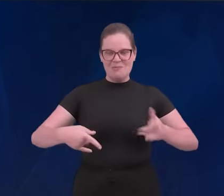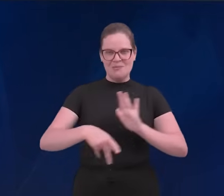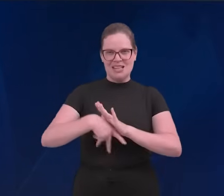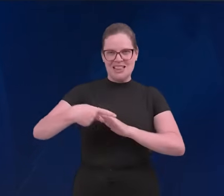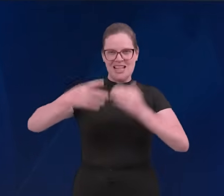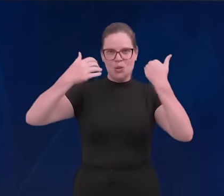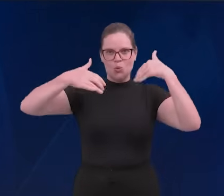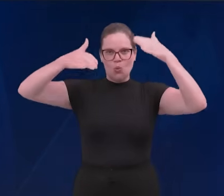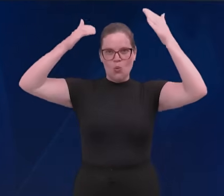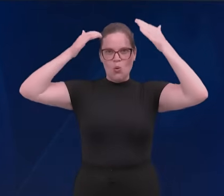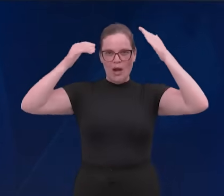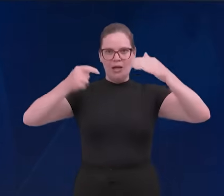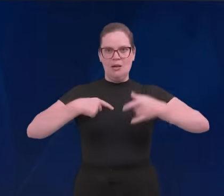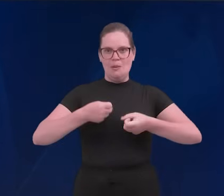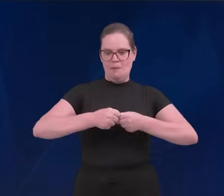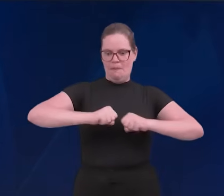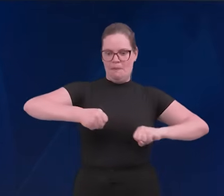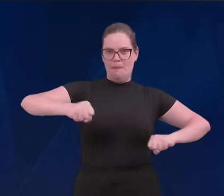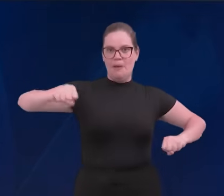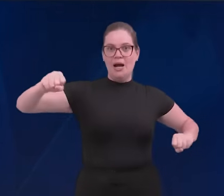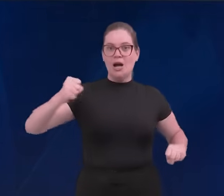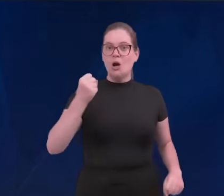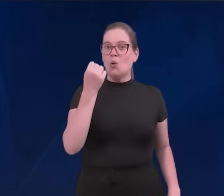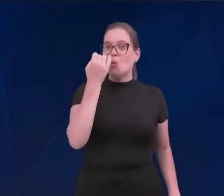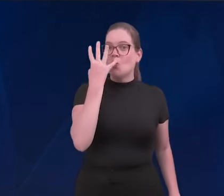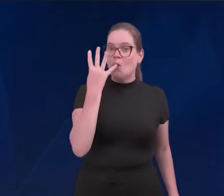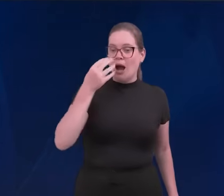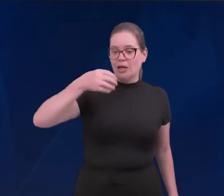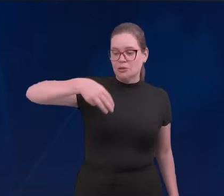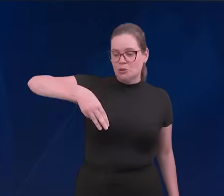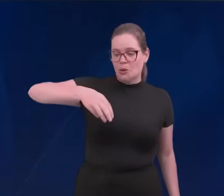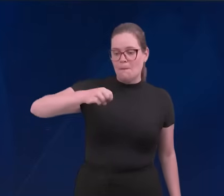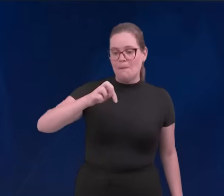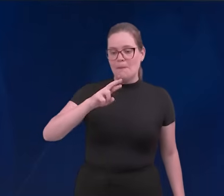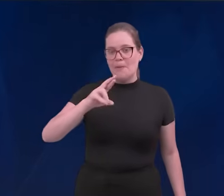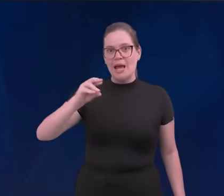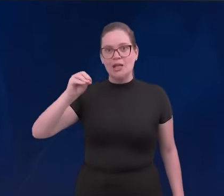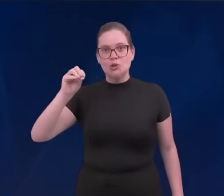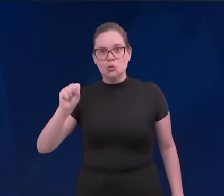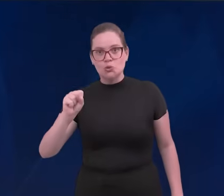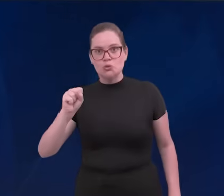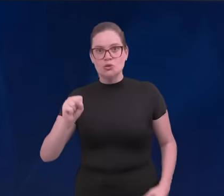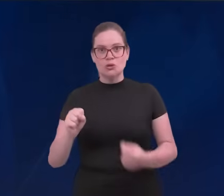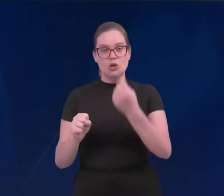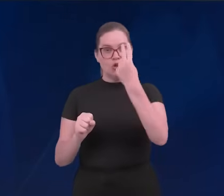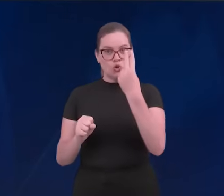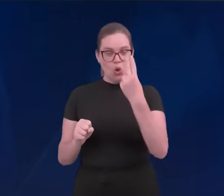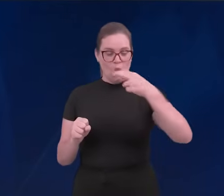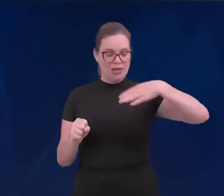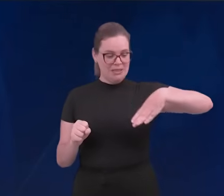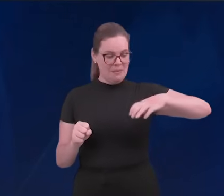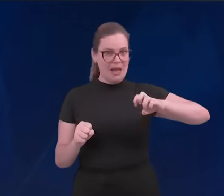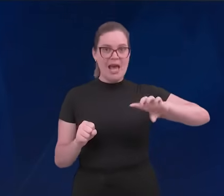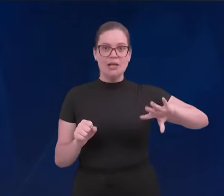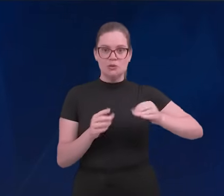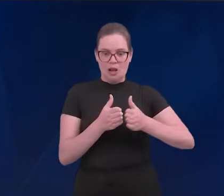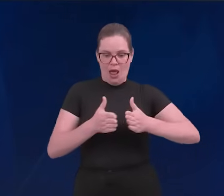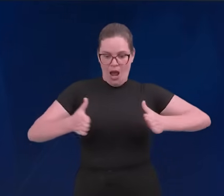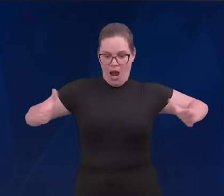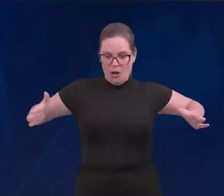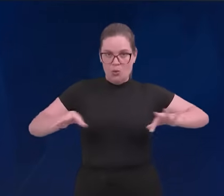rei, era uma cama de 4 metros de comprimento, 4 de comprimento por 2 metros de